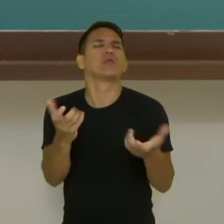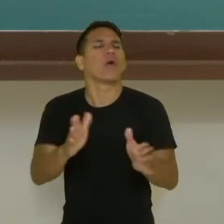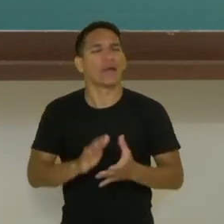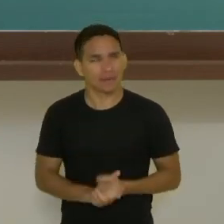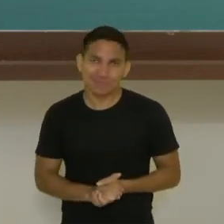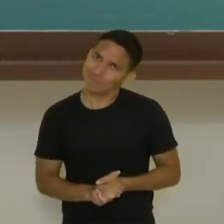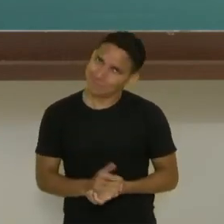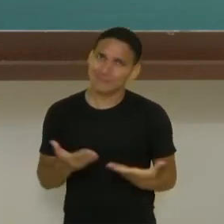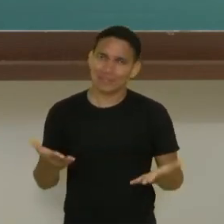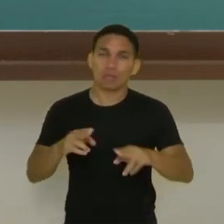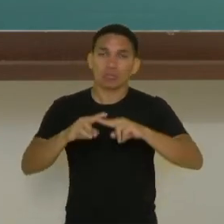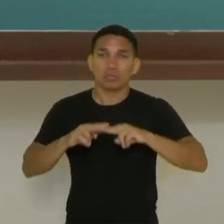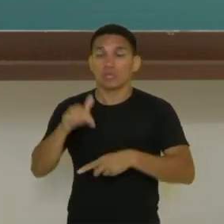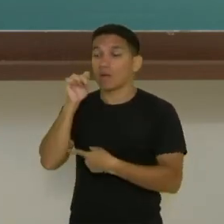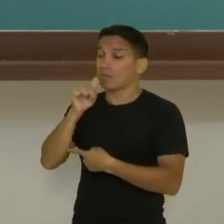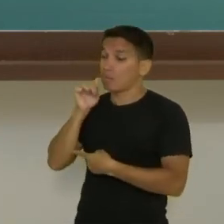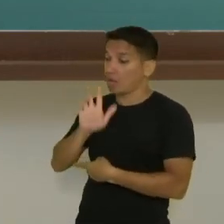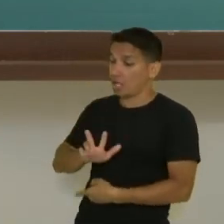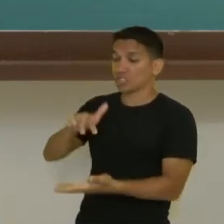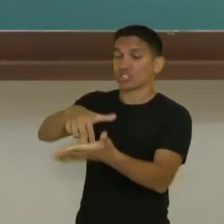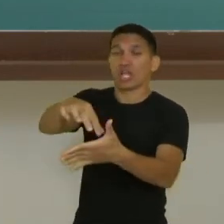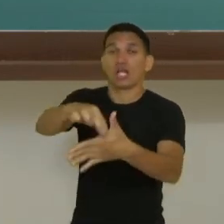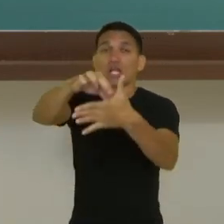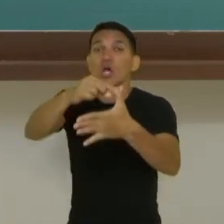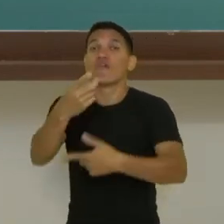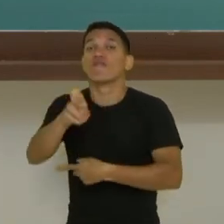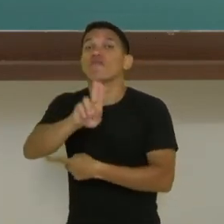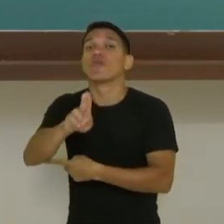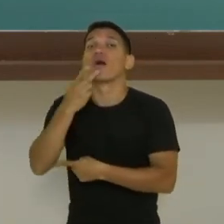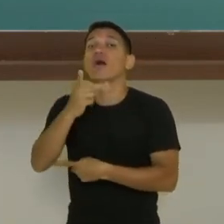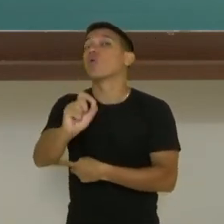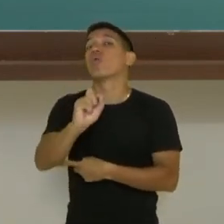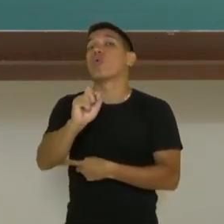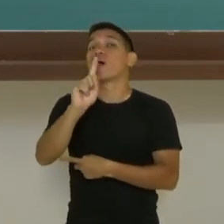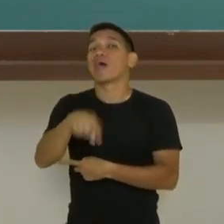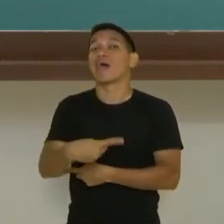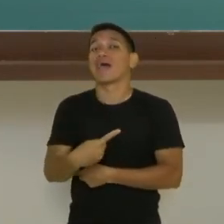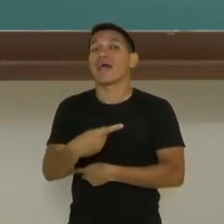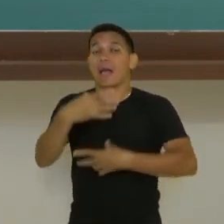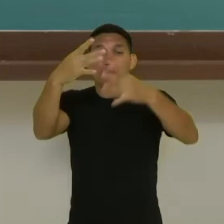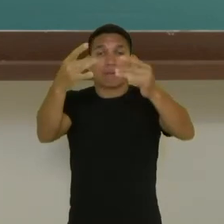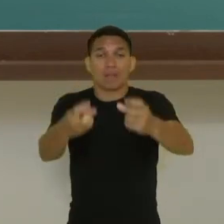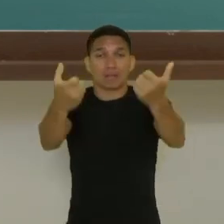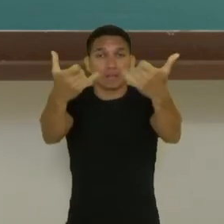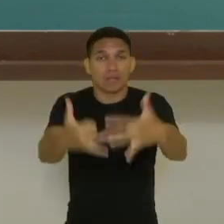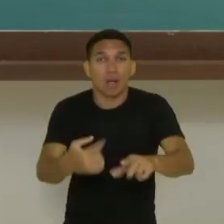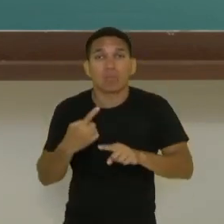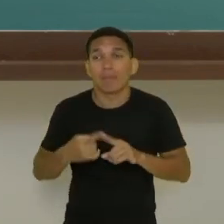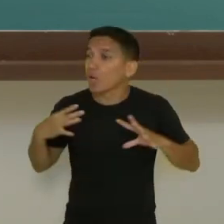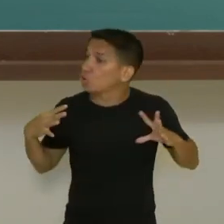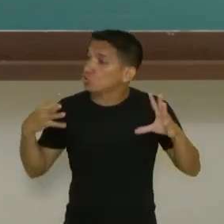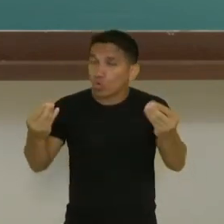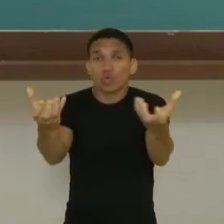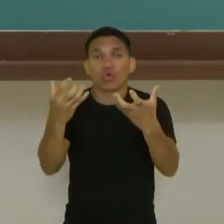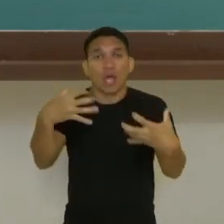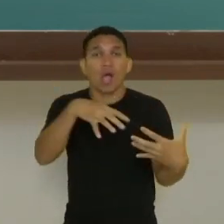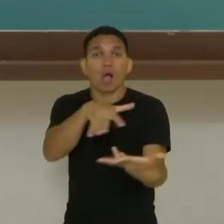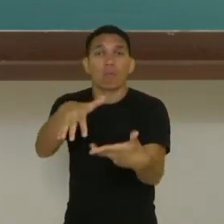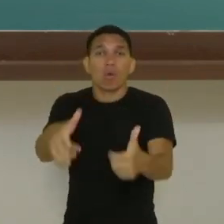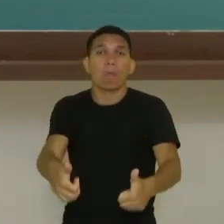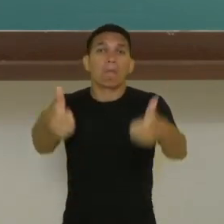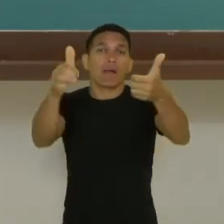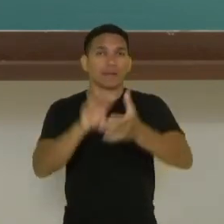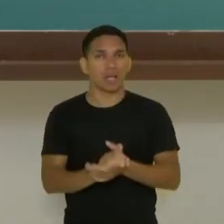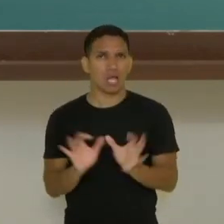as mulheres chegarem lá, ela está utilizando um argumento de princípio, porque todos querem um mundo melhor. Ninguém